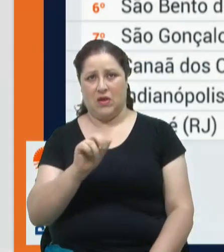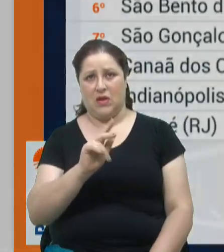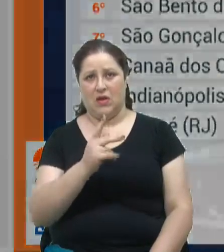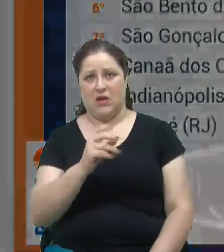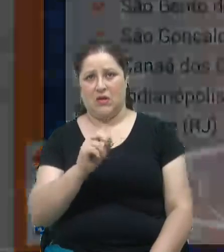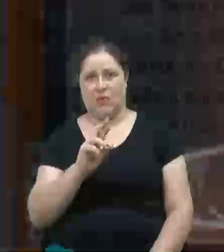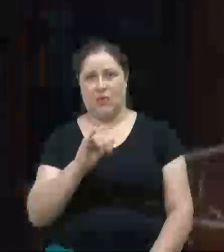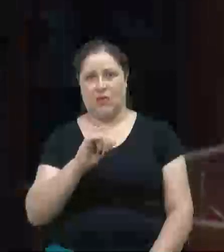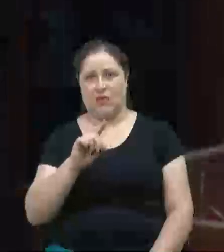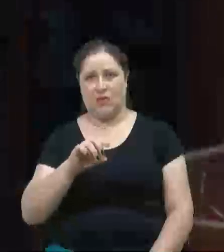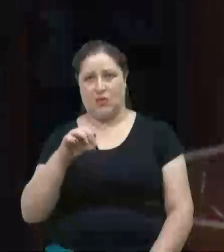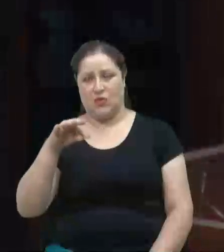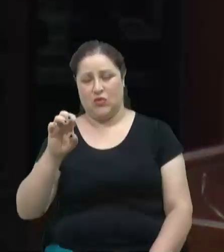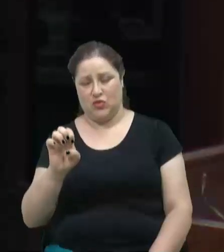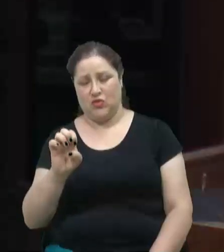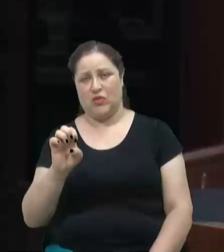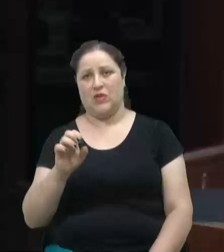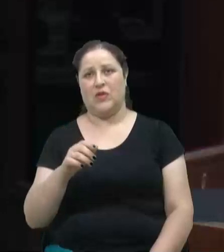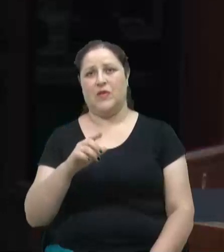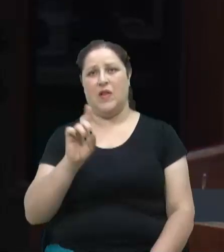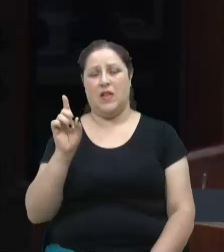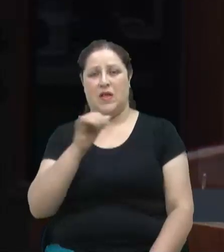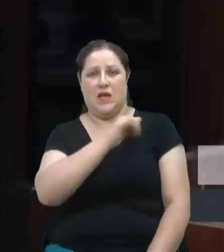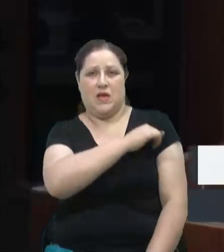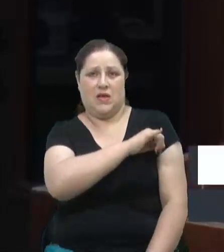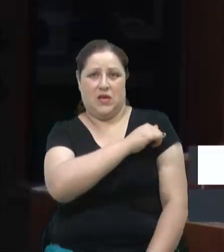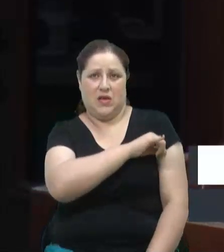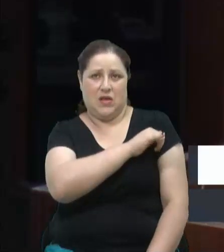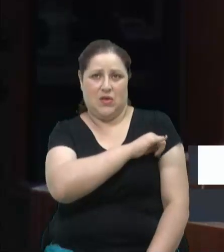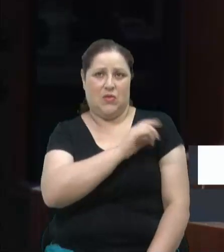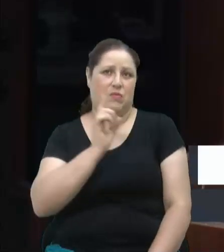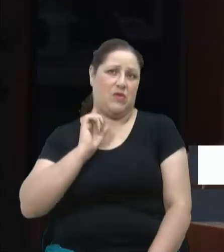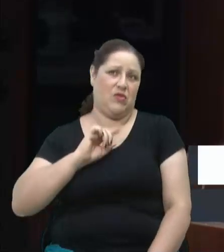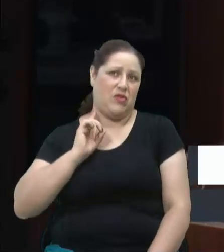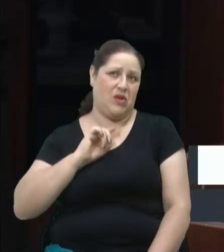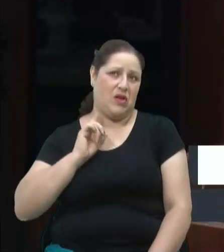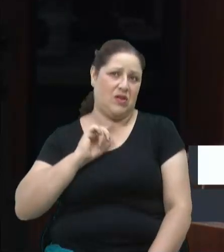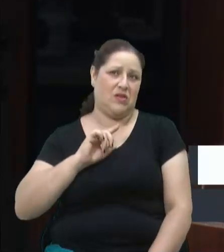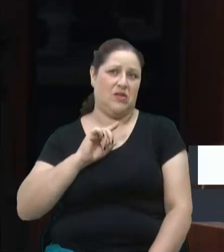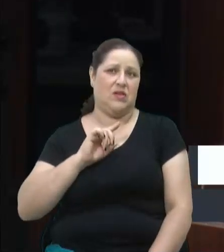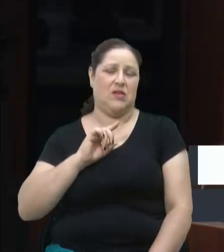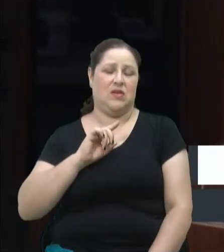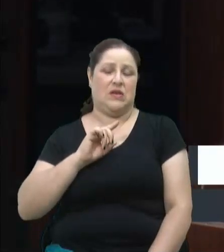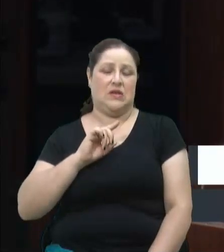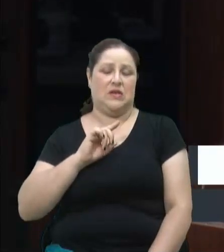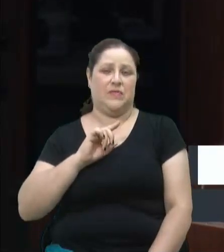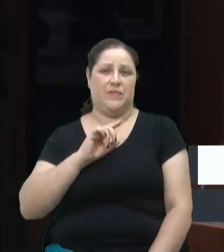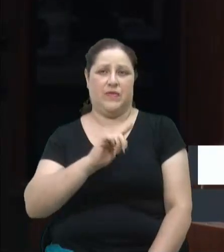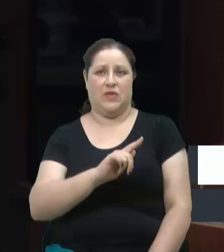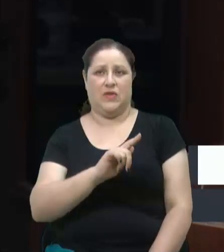São Gonçalo, do Rio, de Minas Gerais, 3.504.